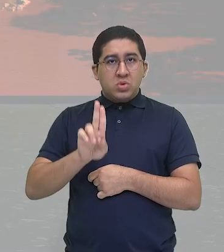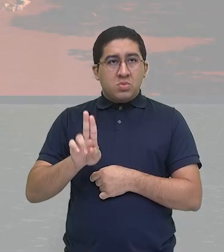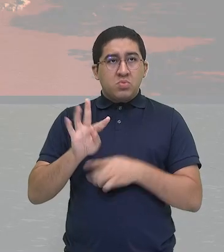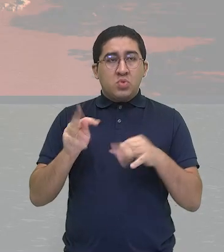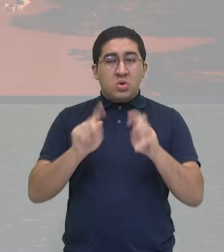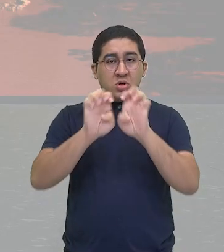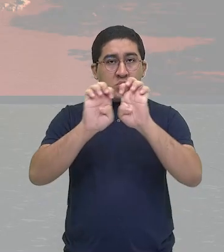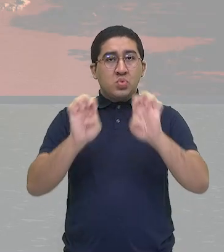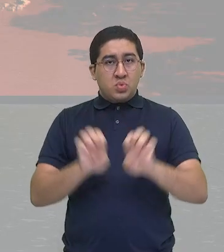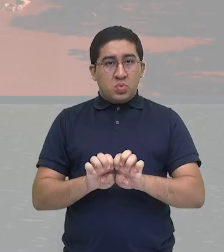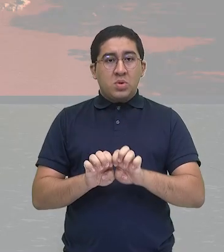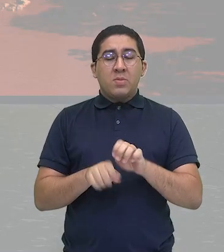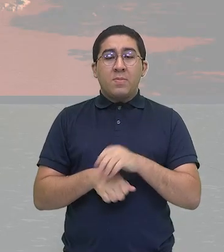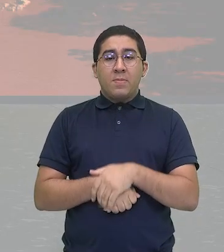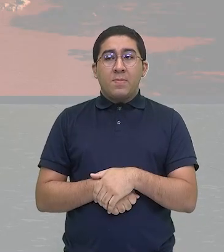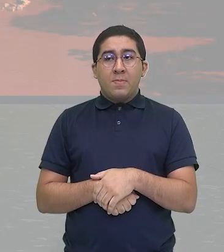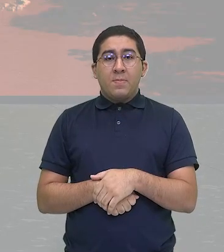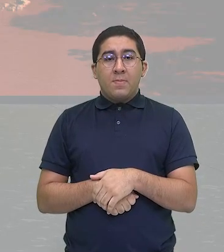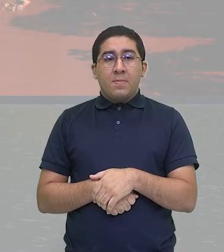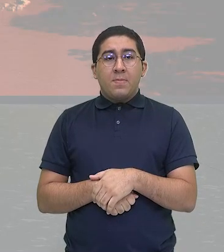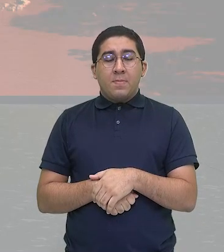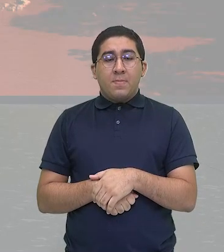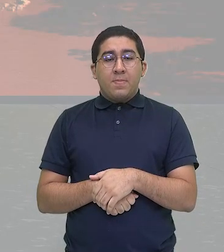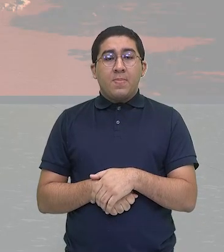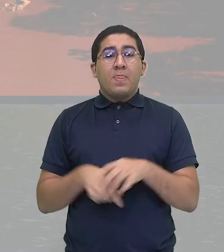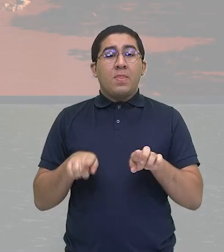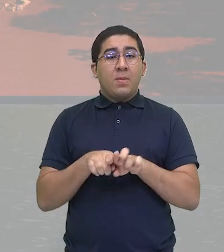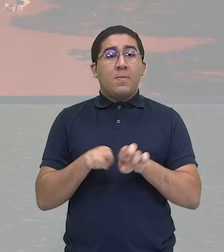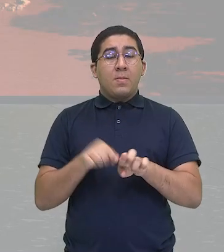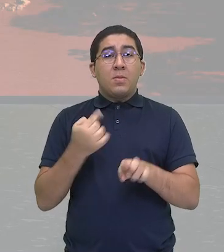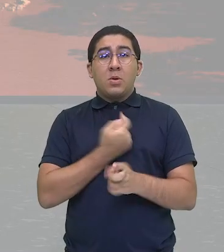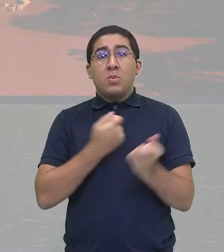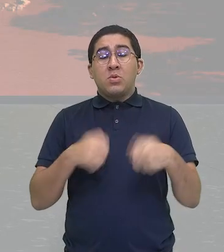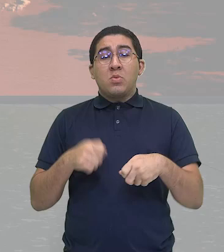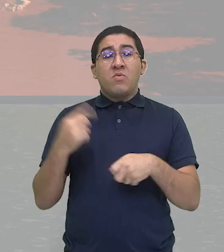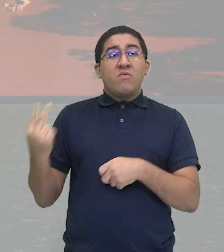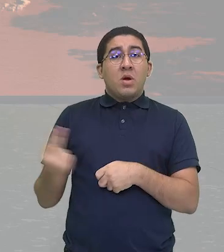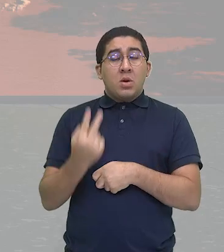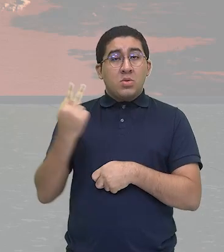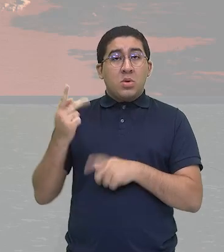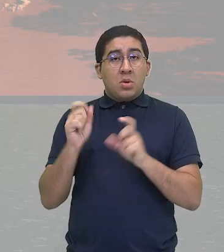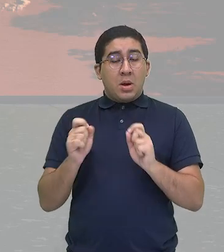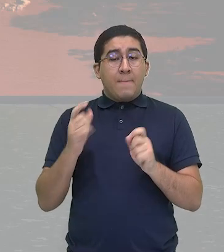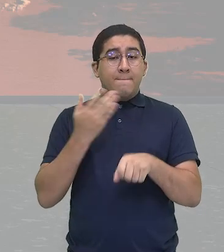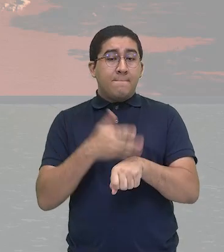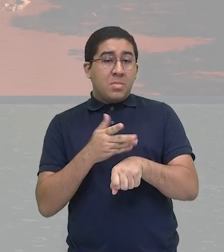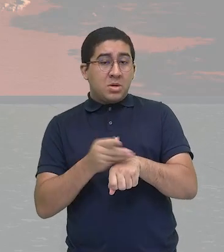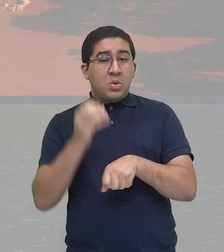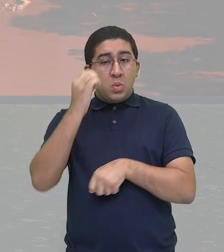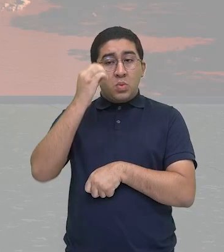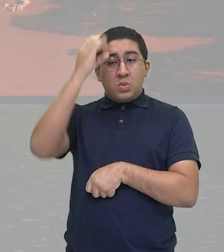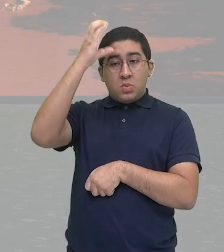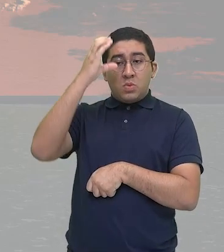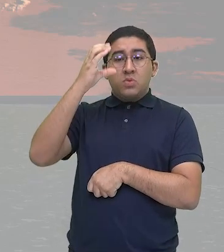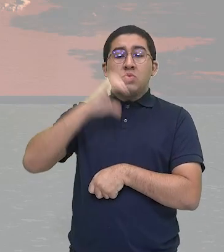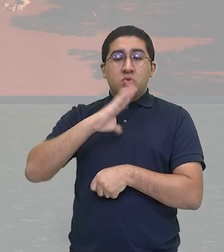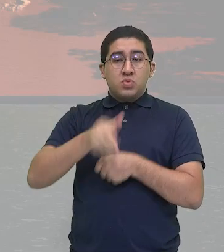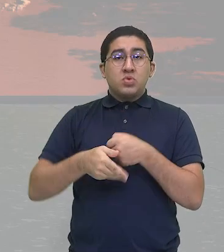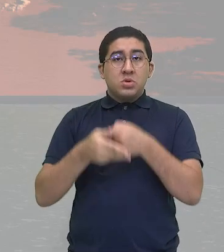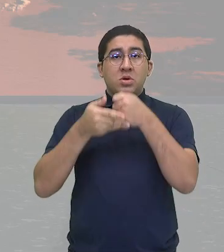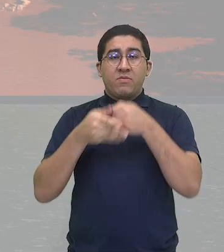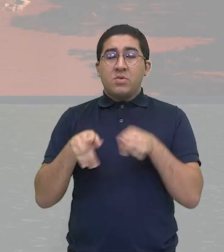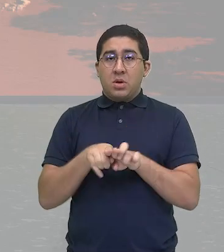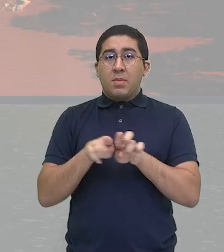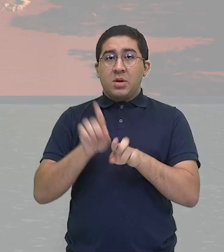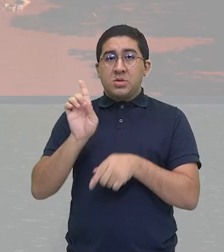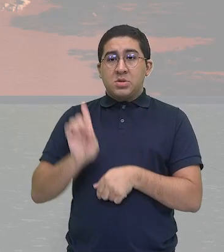acostumada. E a gente pode, através disso, valorizar as suas práticas e saberes em projetos de gestão sustentável.